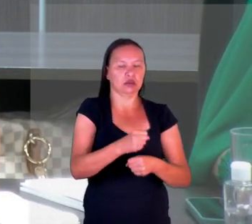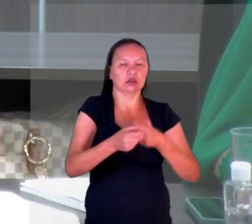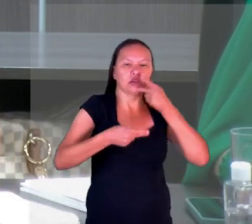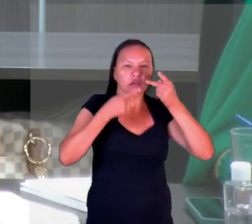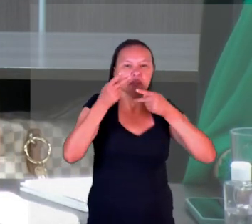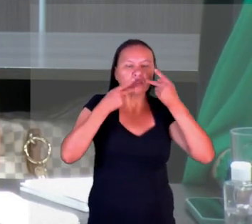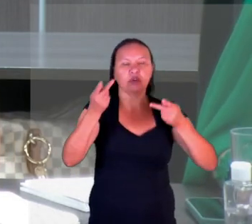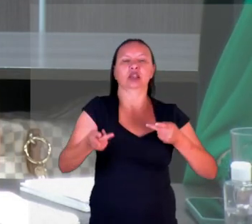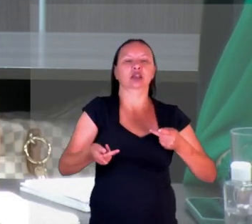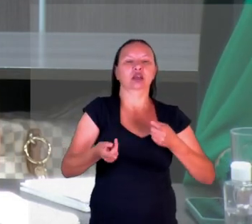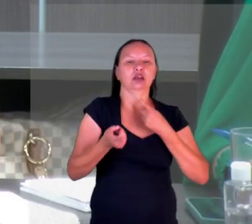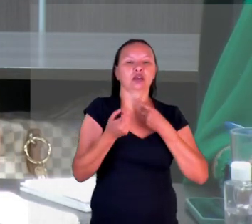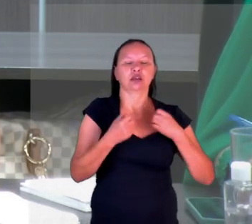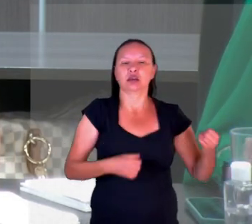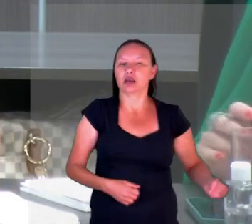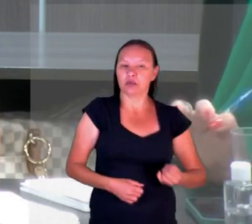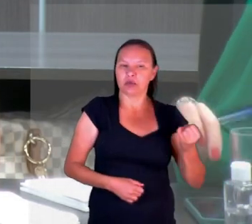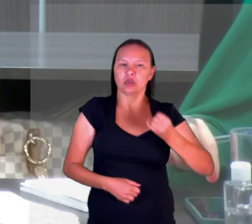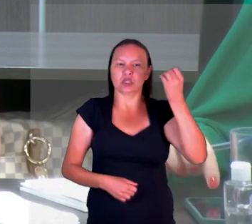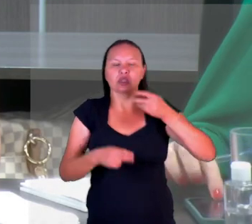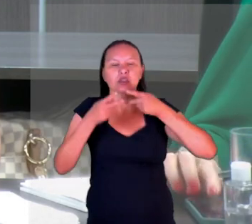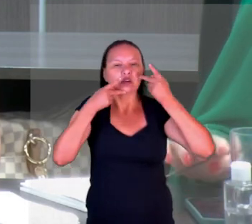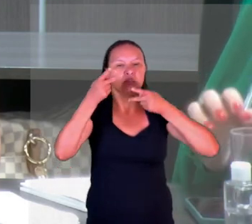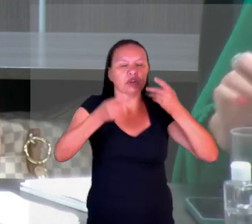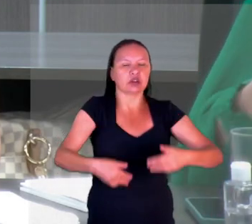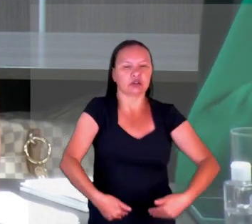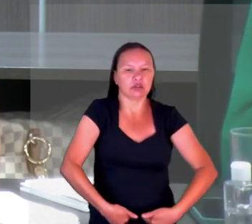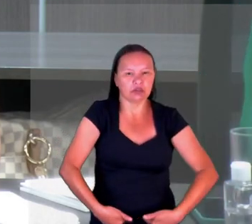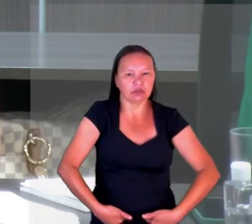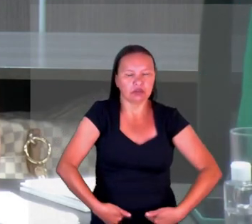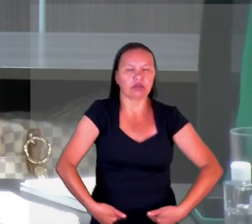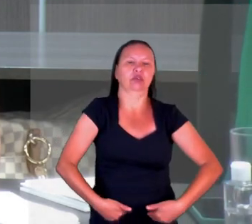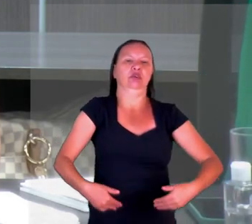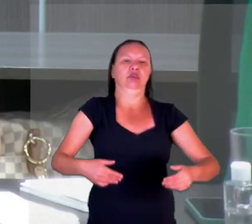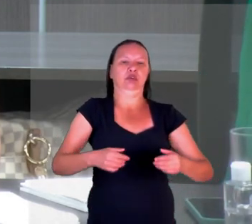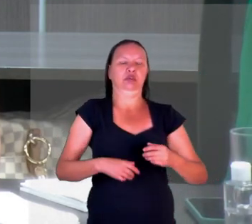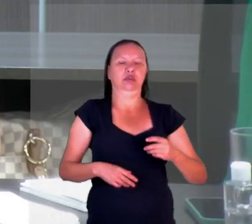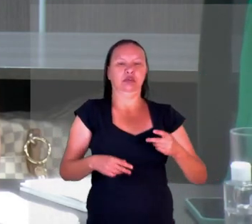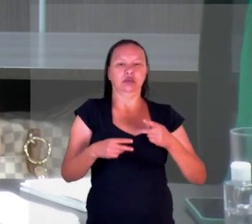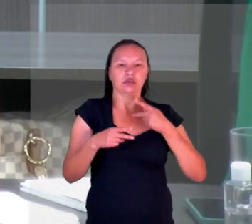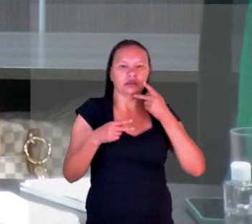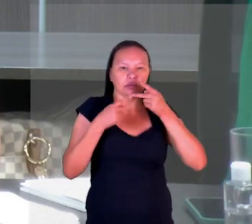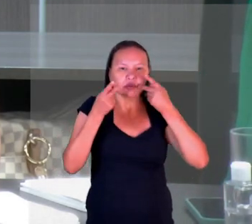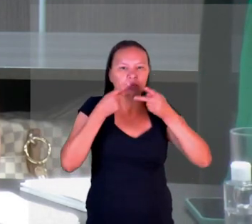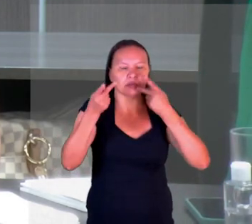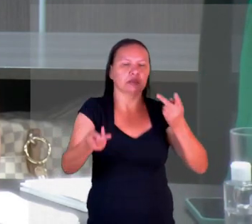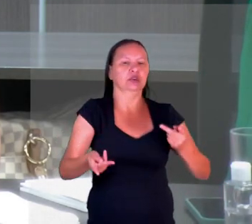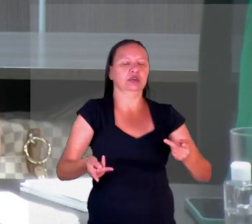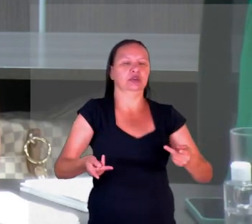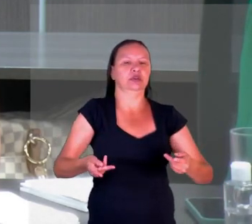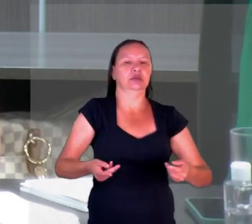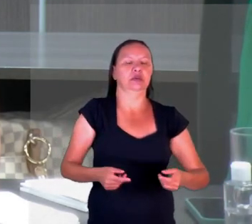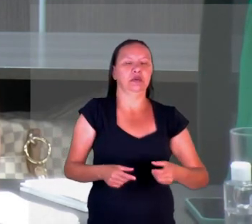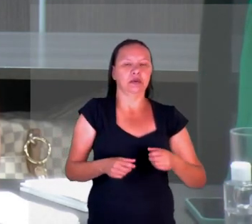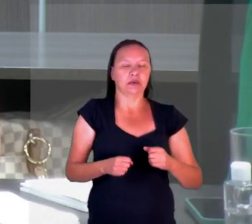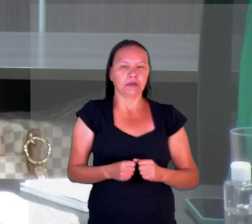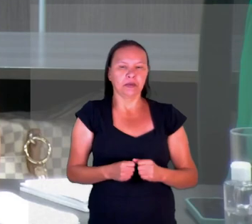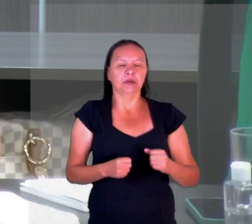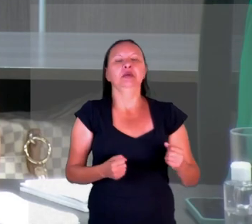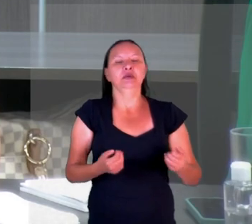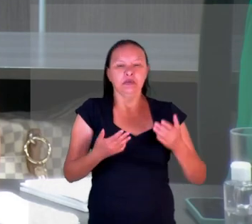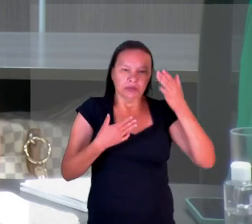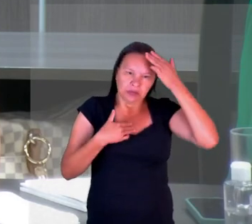satisfação embora para falar de fome embora para falar de eh eh às vezes de aspecto negativo mas a satisfação de poder estar aqui